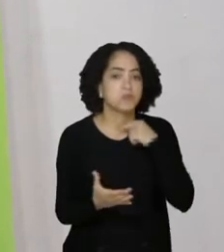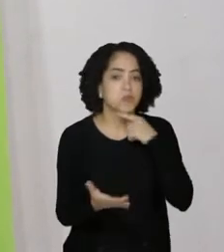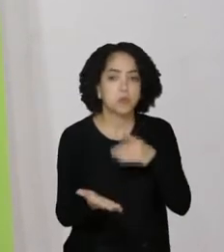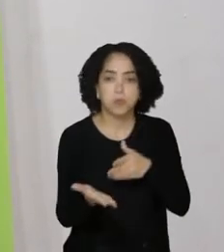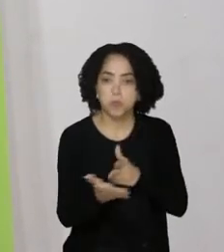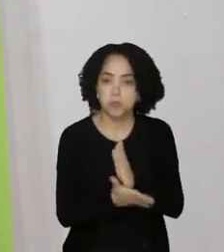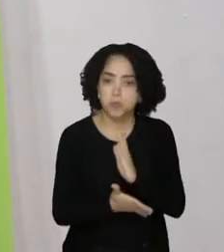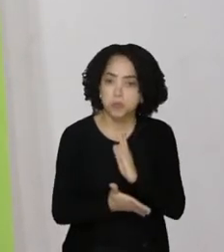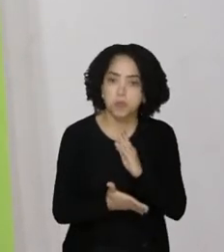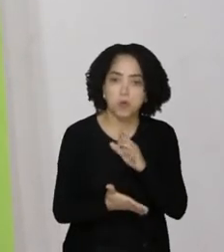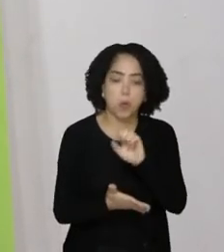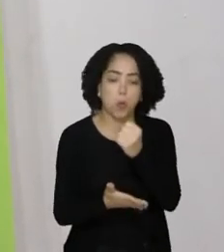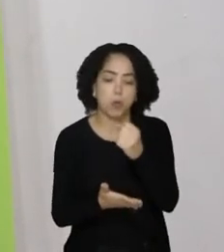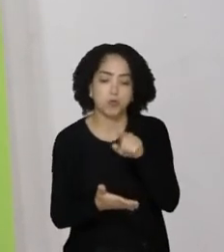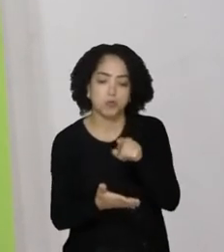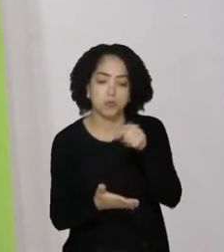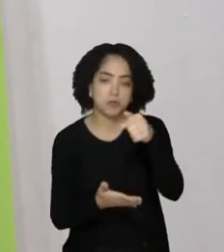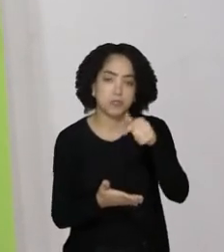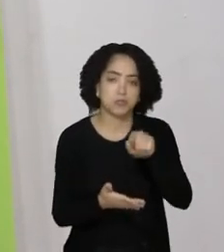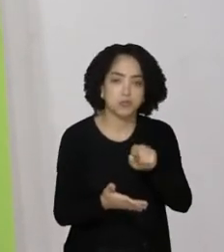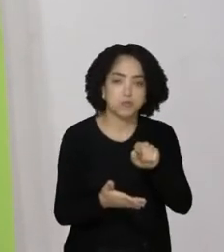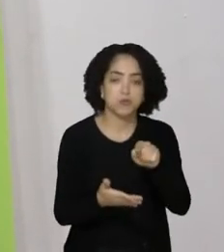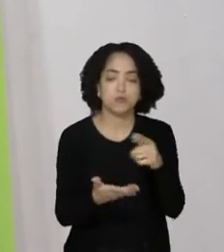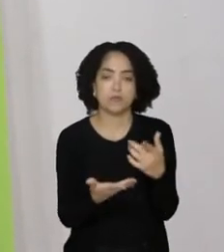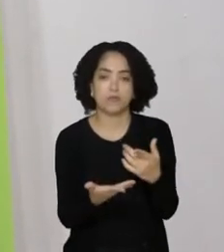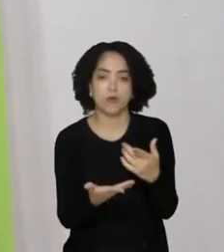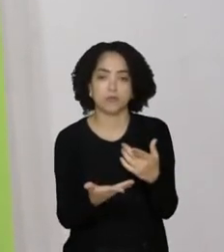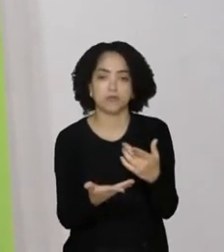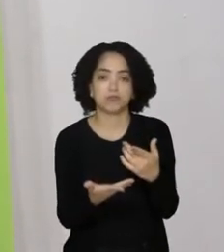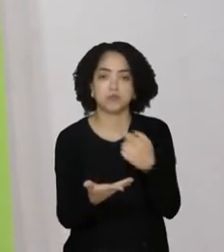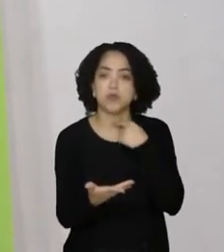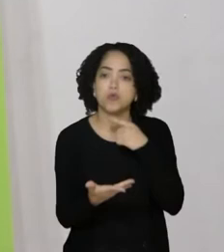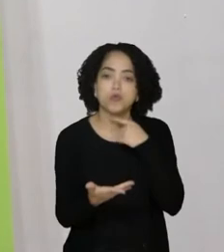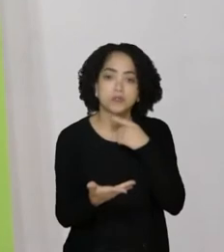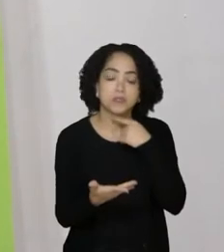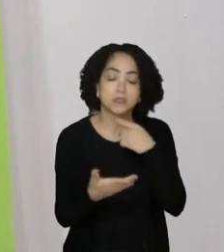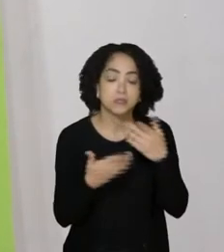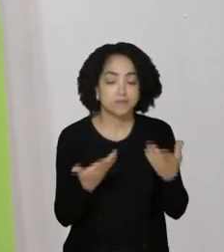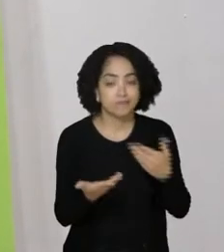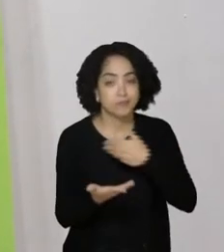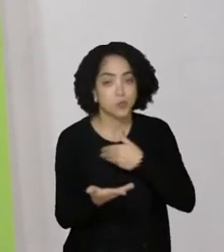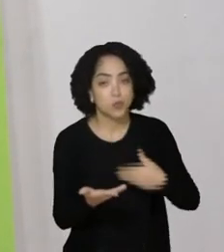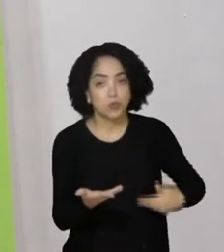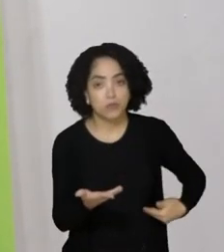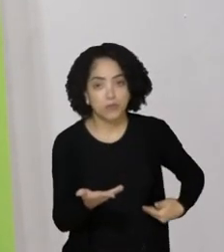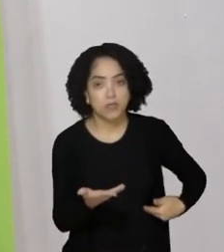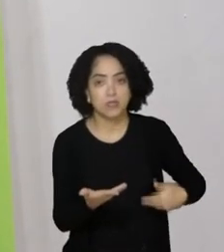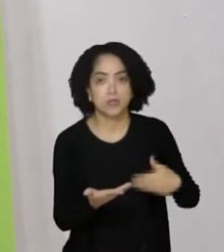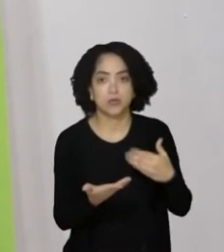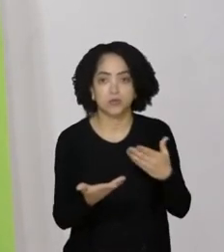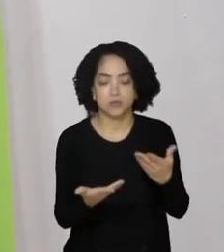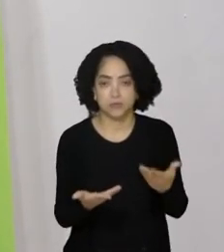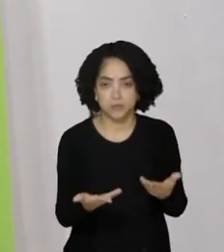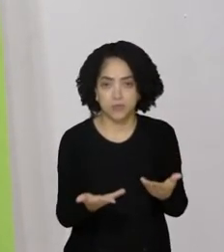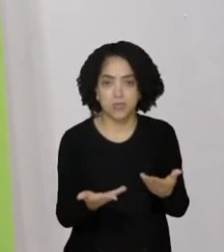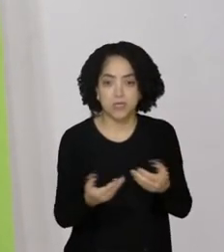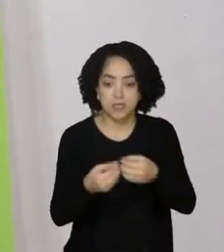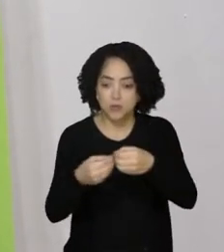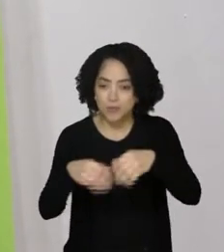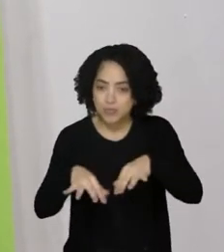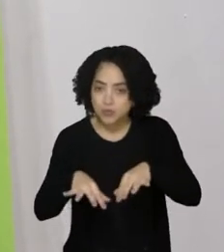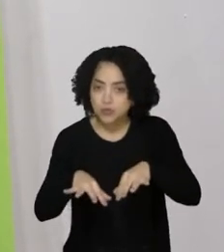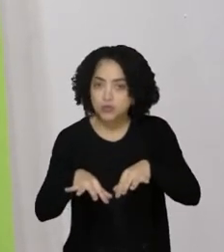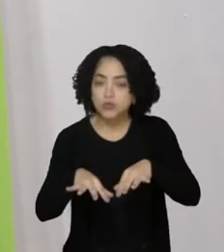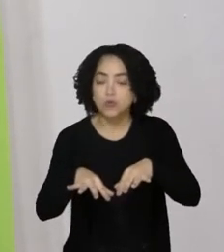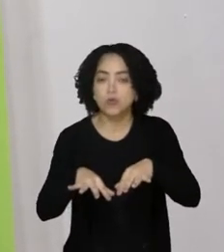oito mil sete mil votos para Deputado Estadual então o governo não não prejudicou assim também